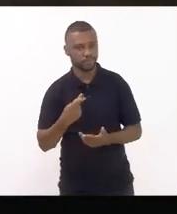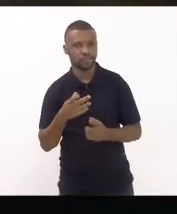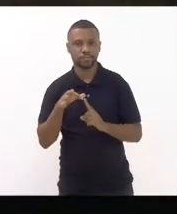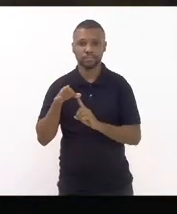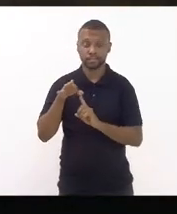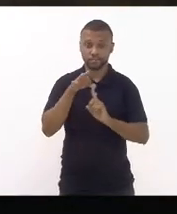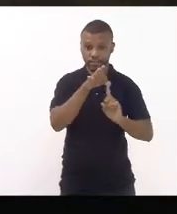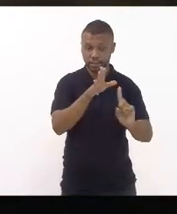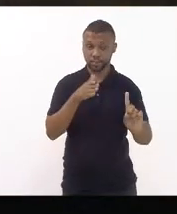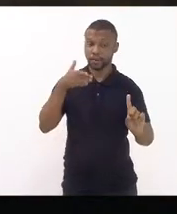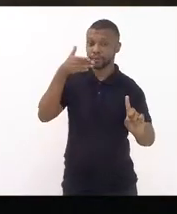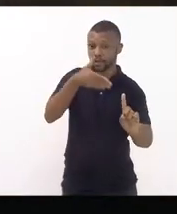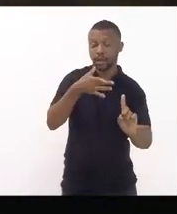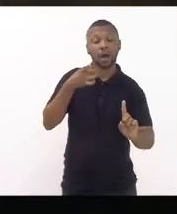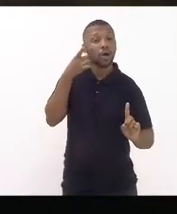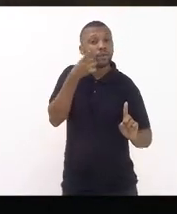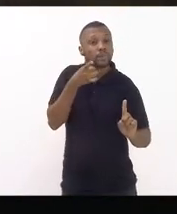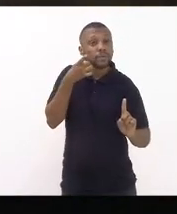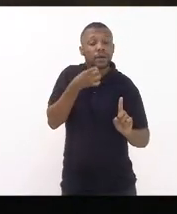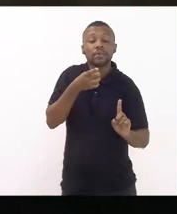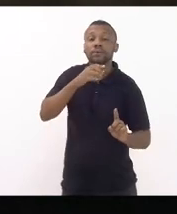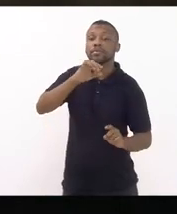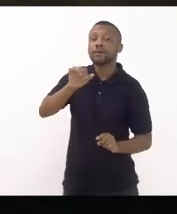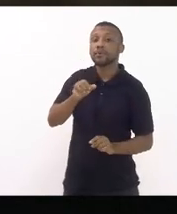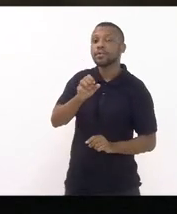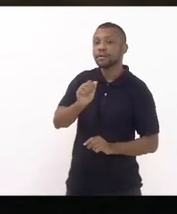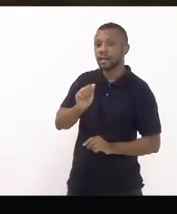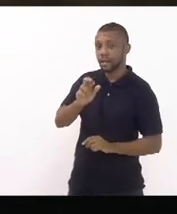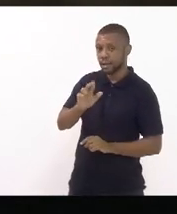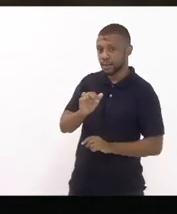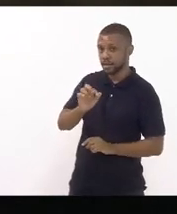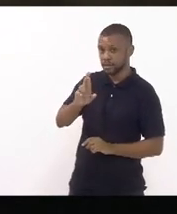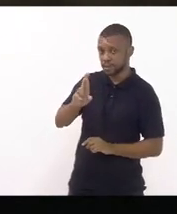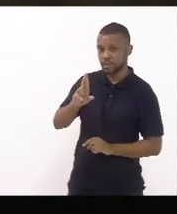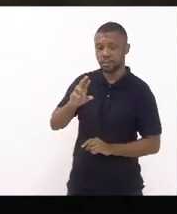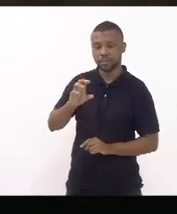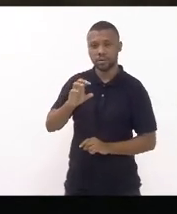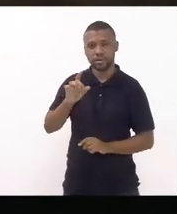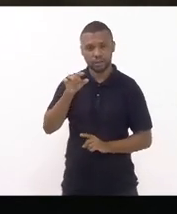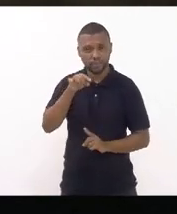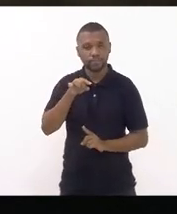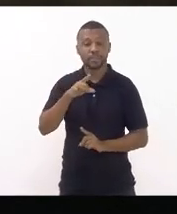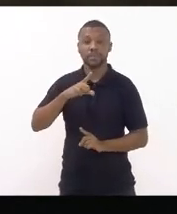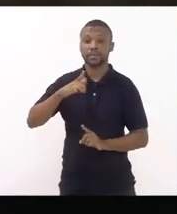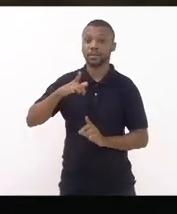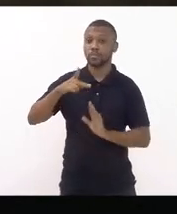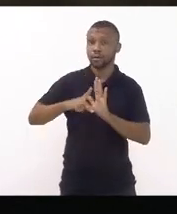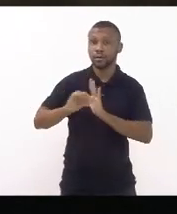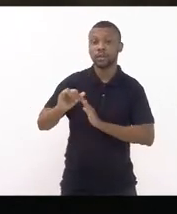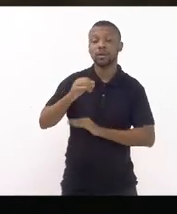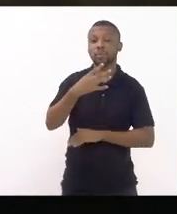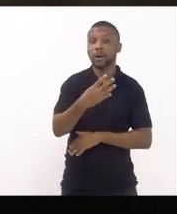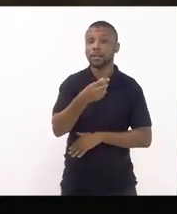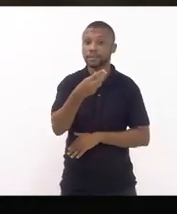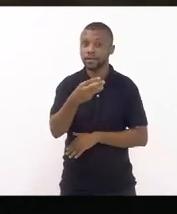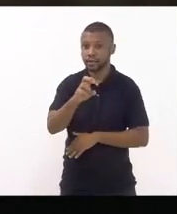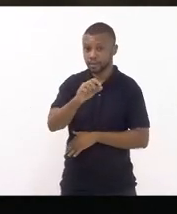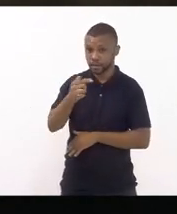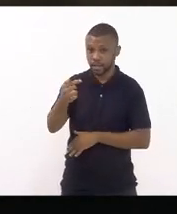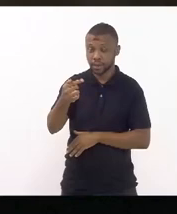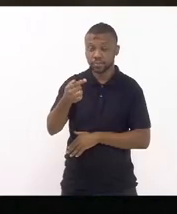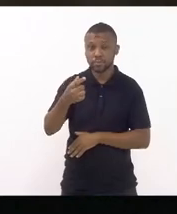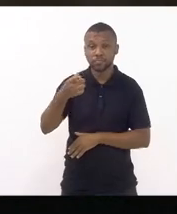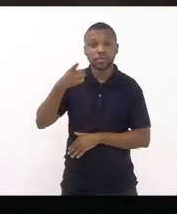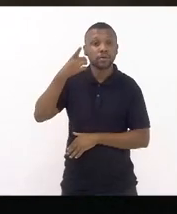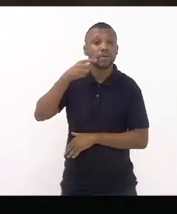Jari Oliveira, porque há uma lei, há um projeto de lei tramitando na casa, 4357-2021, deputado Marcelo